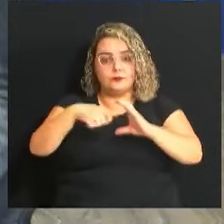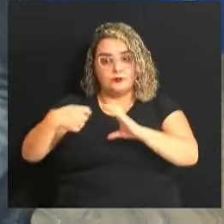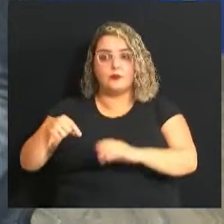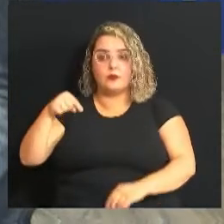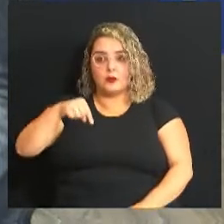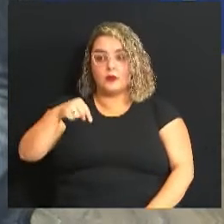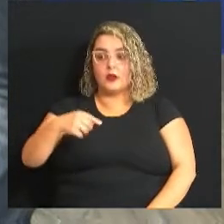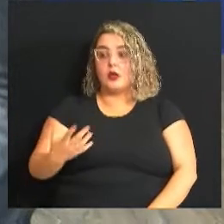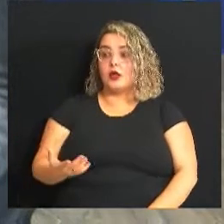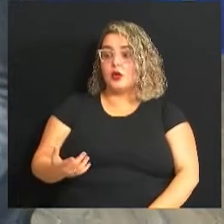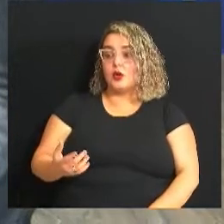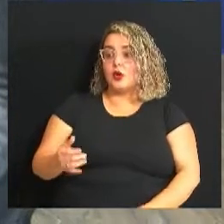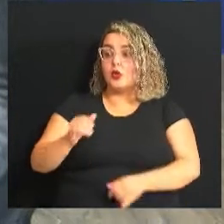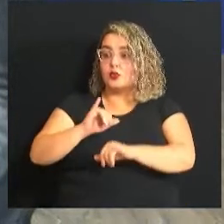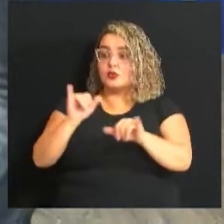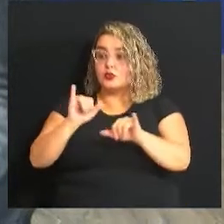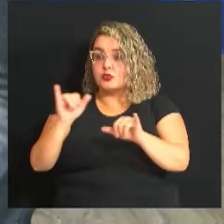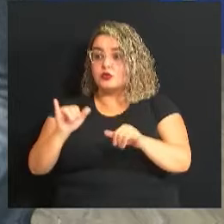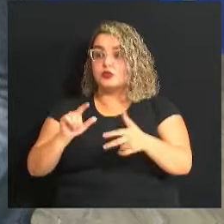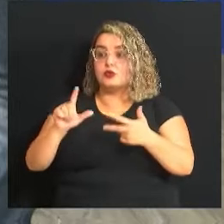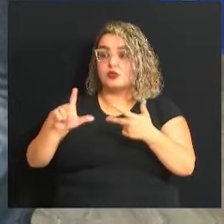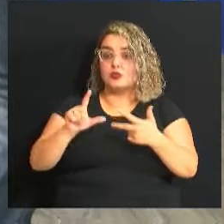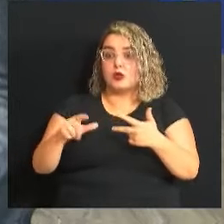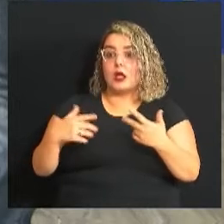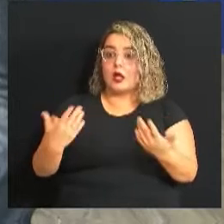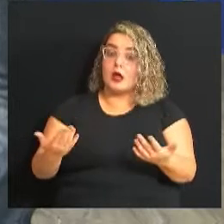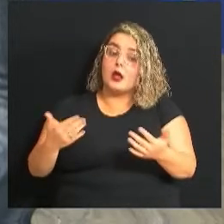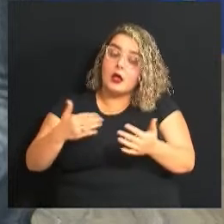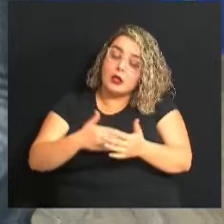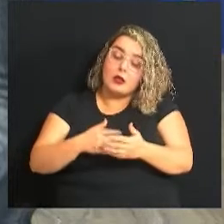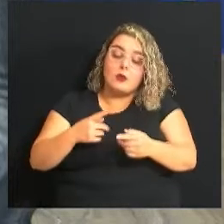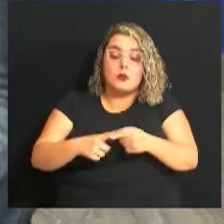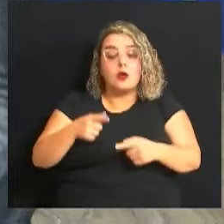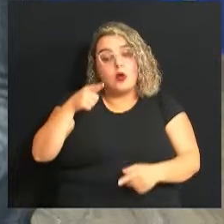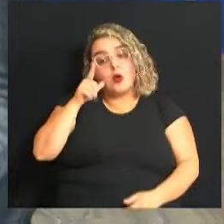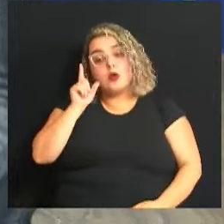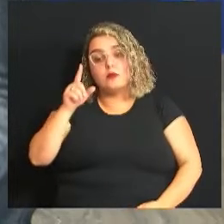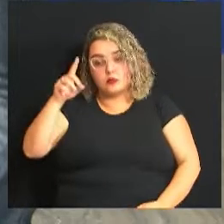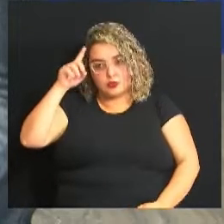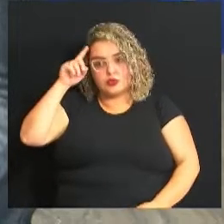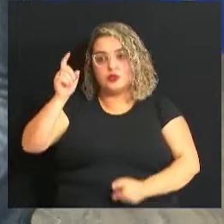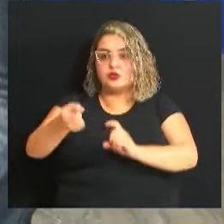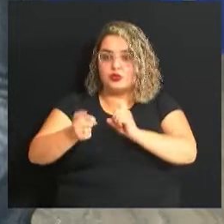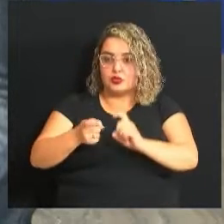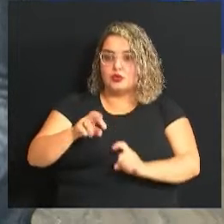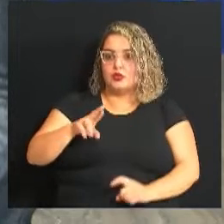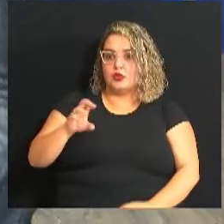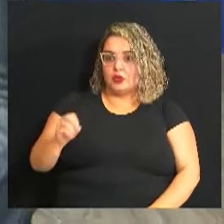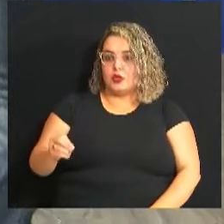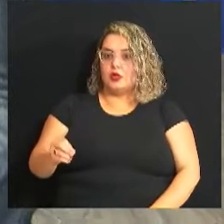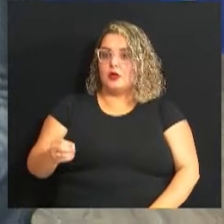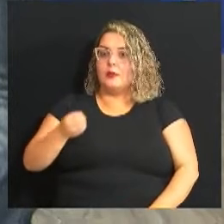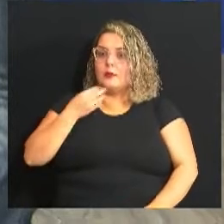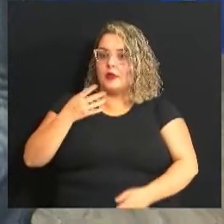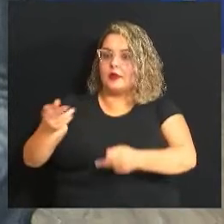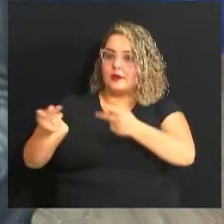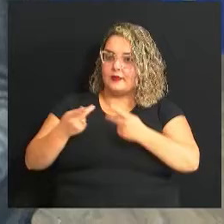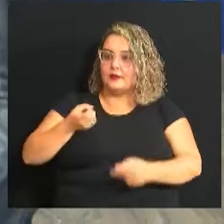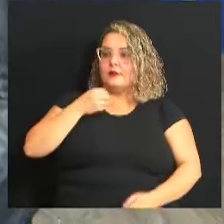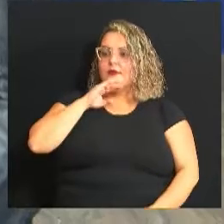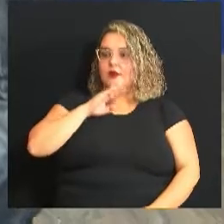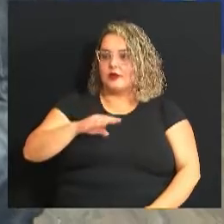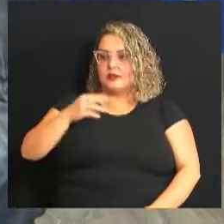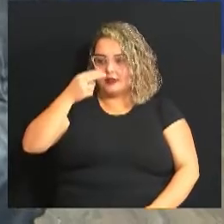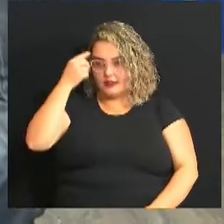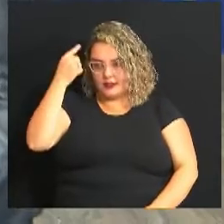estúdios. Hora das notícias do Legislativo, até porque ontem foi dia de reunião ordinária. Então seja bem-vinda e boa tarde,